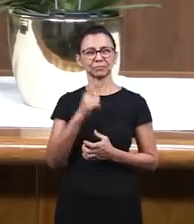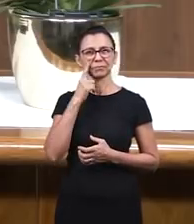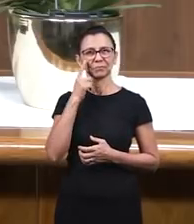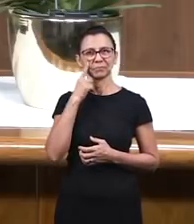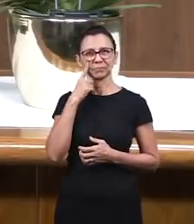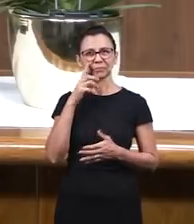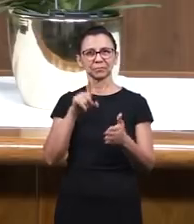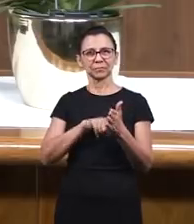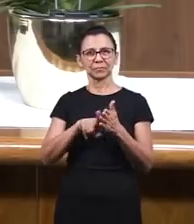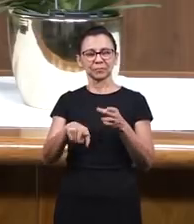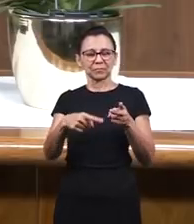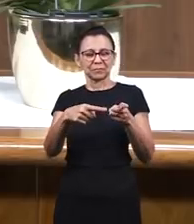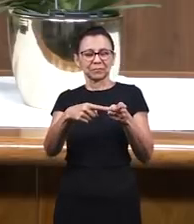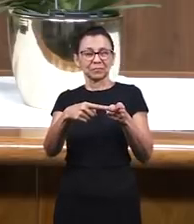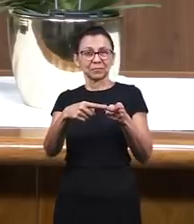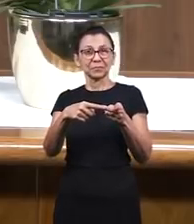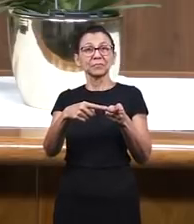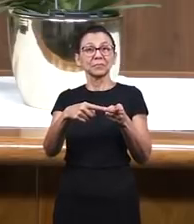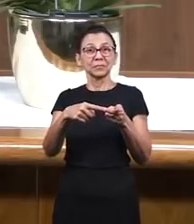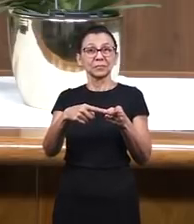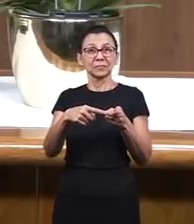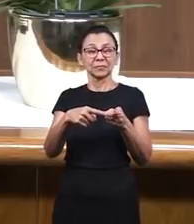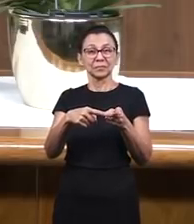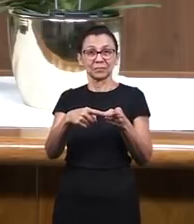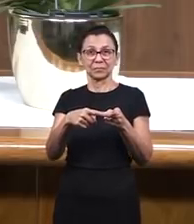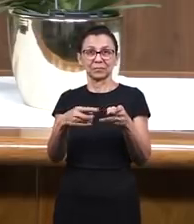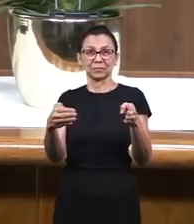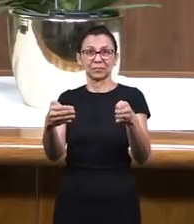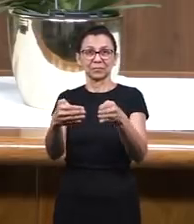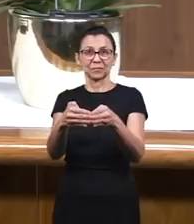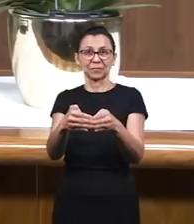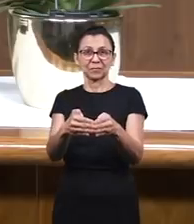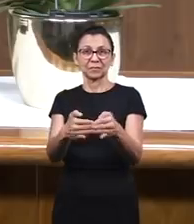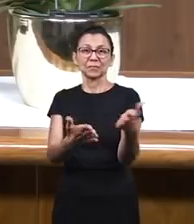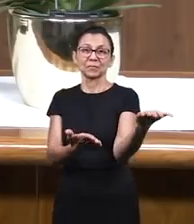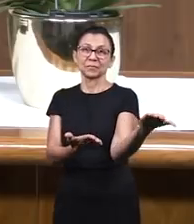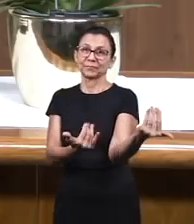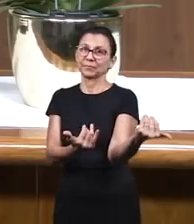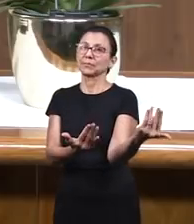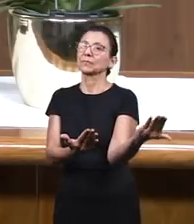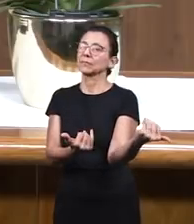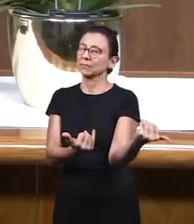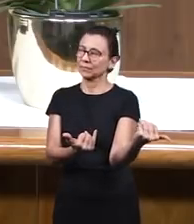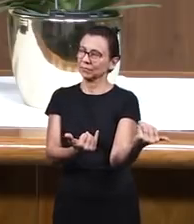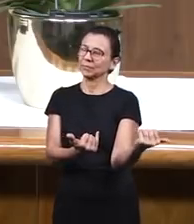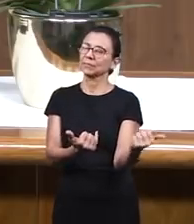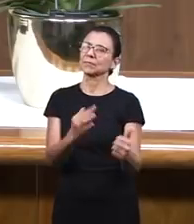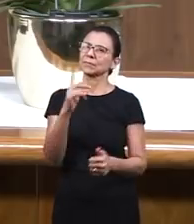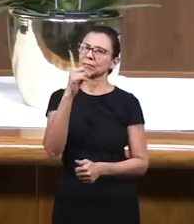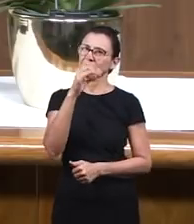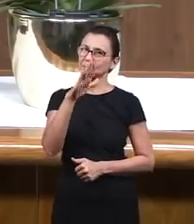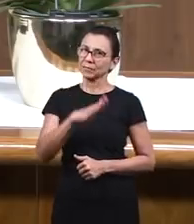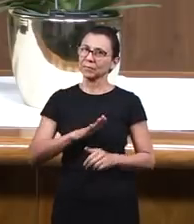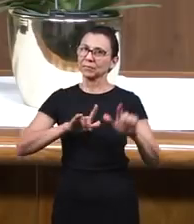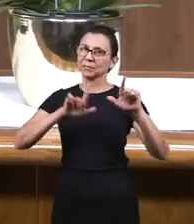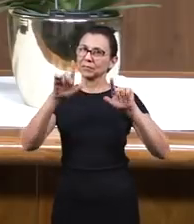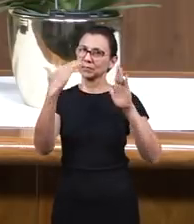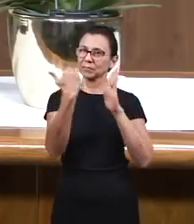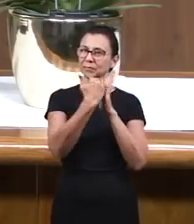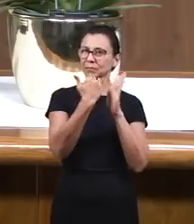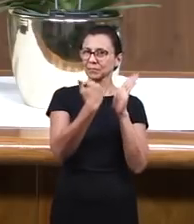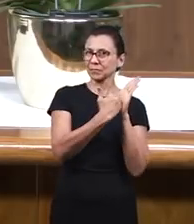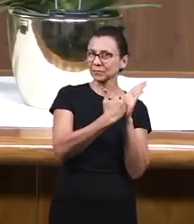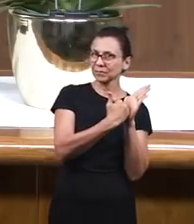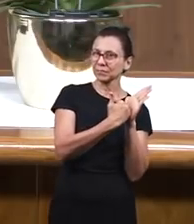pergunta direcionada para os jovens. Estamos fazendo essa programação do domingo à tarde,